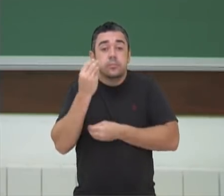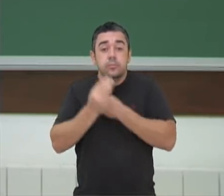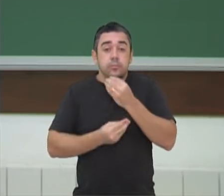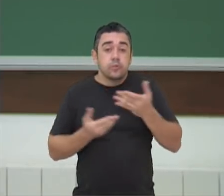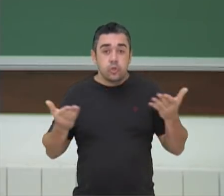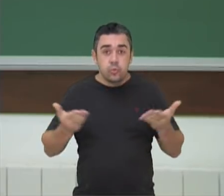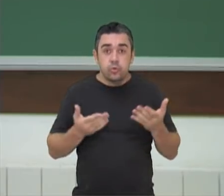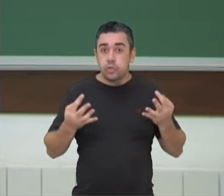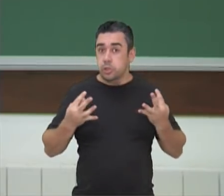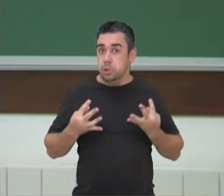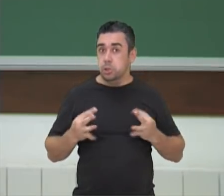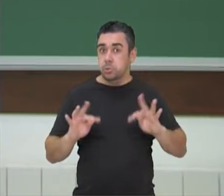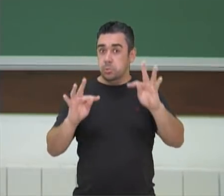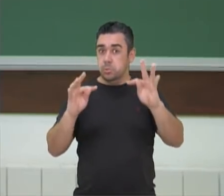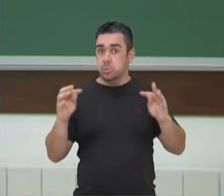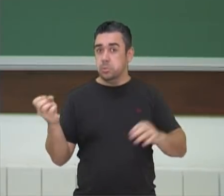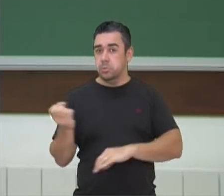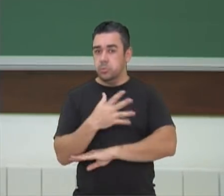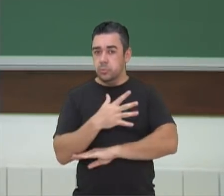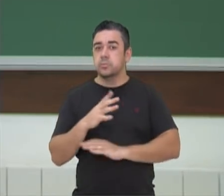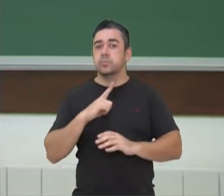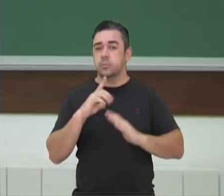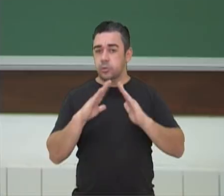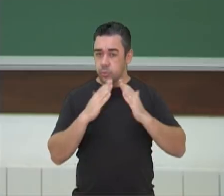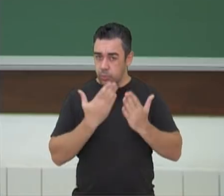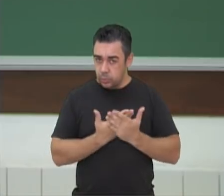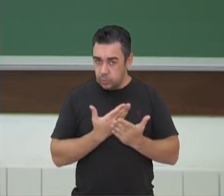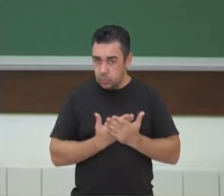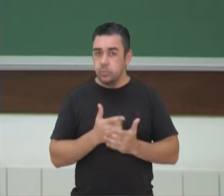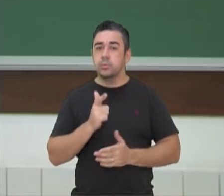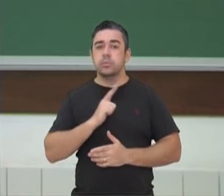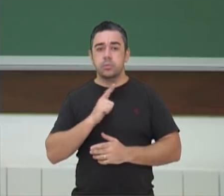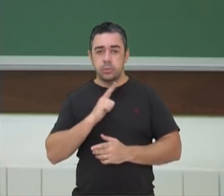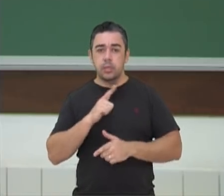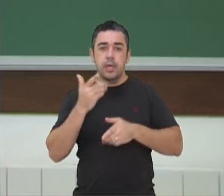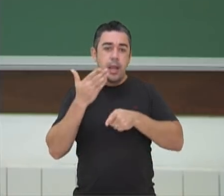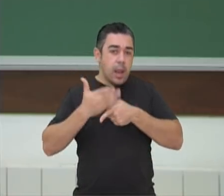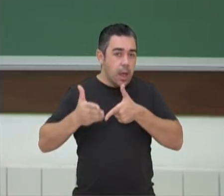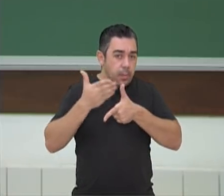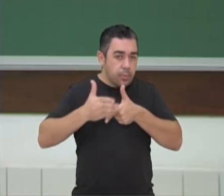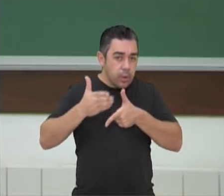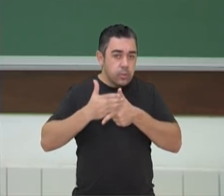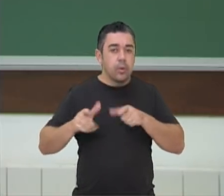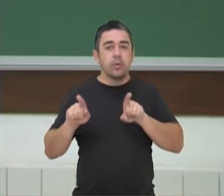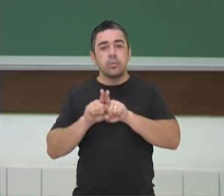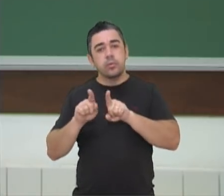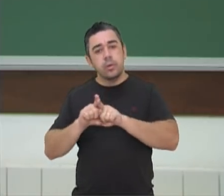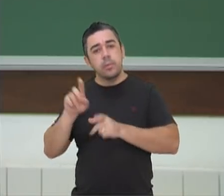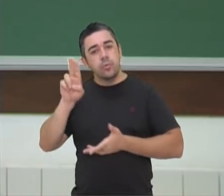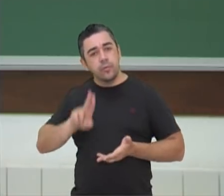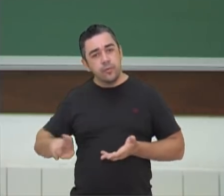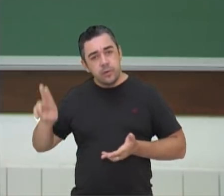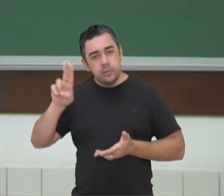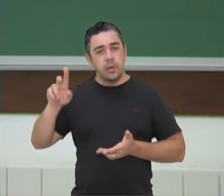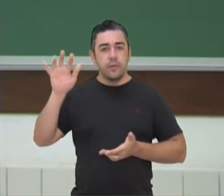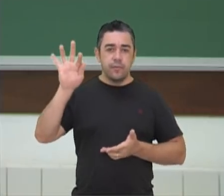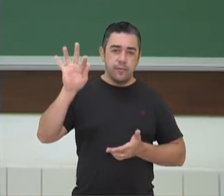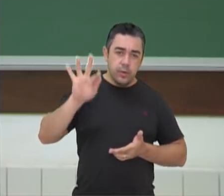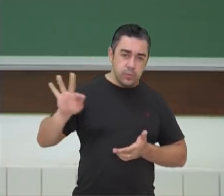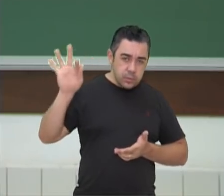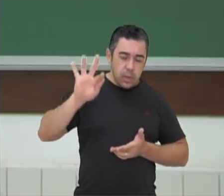hoje moderno, que nós temos nas escolas, nos laboratórios, nas universidades, que tem funções